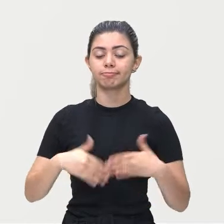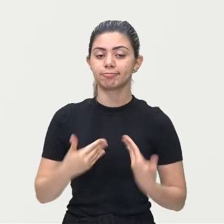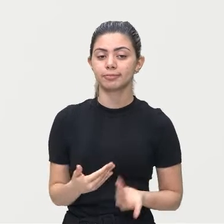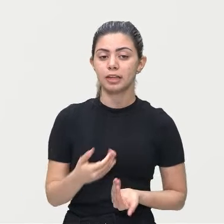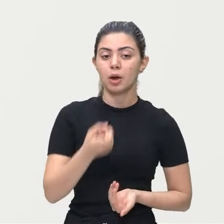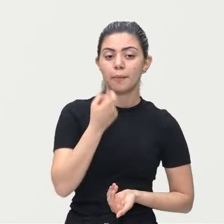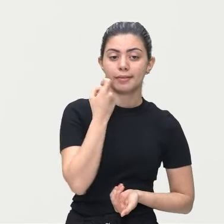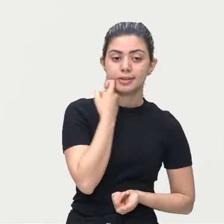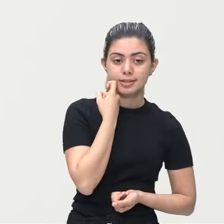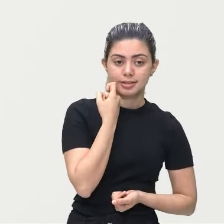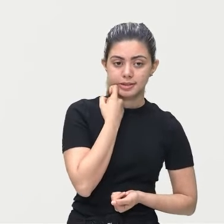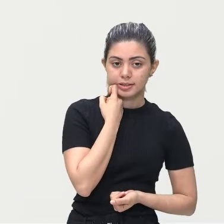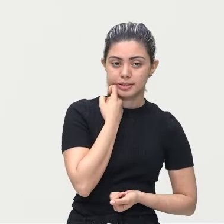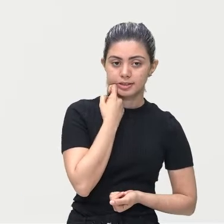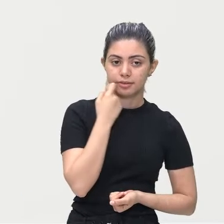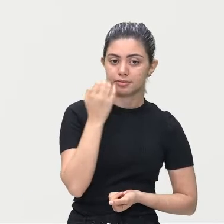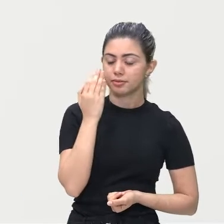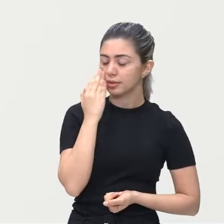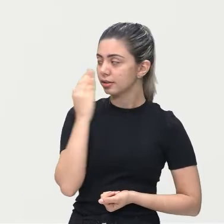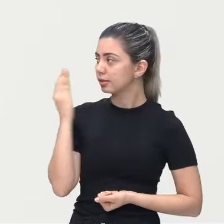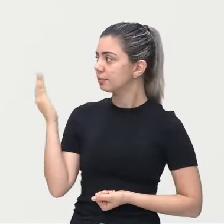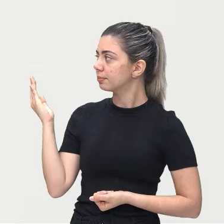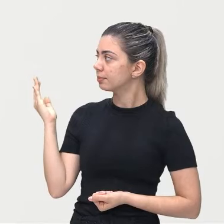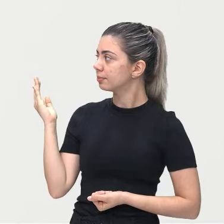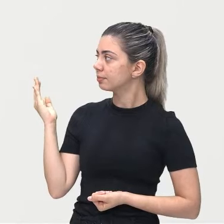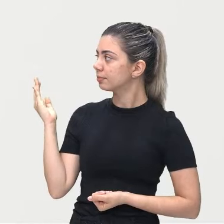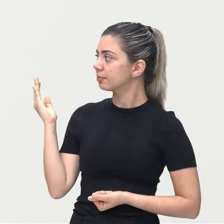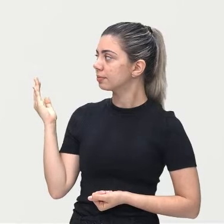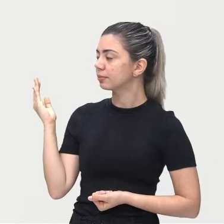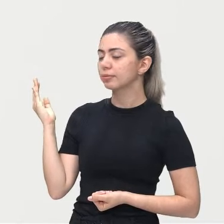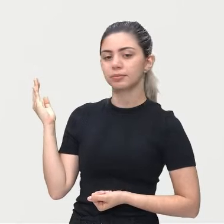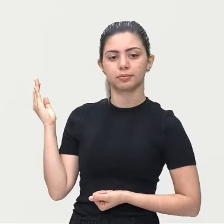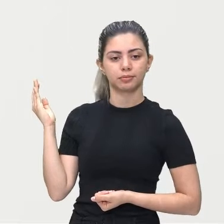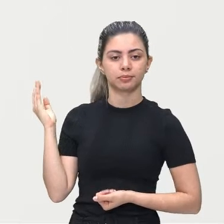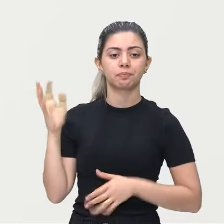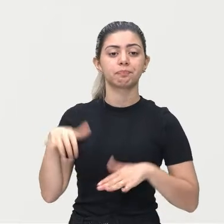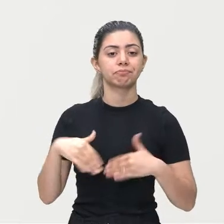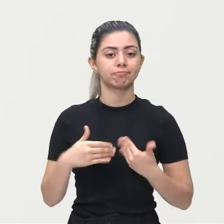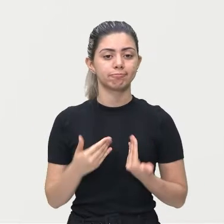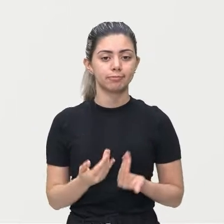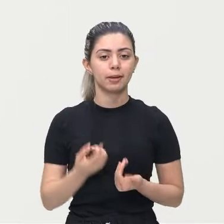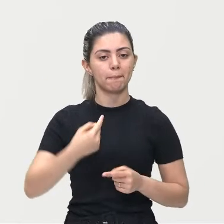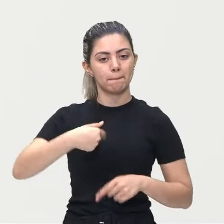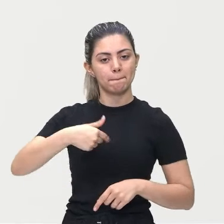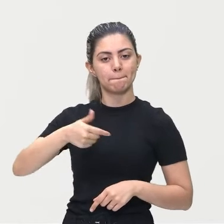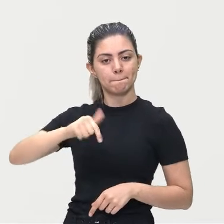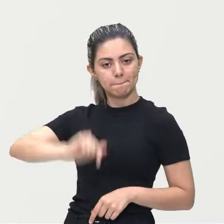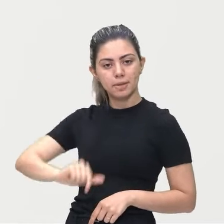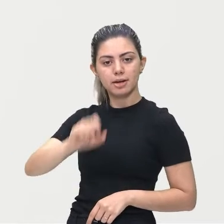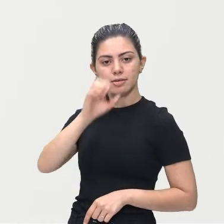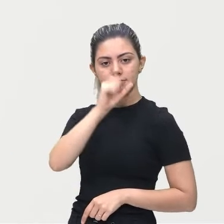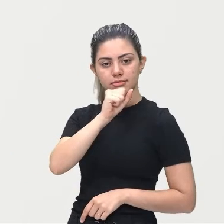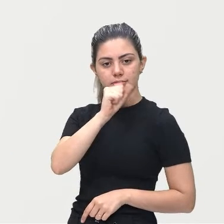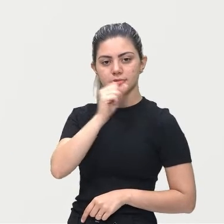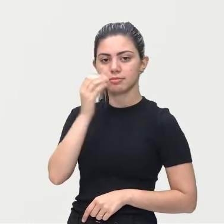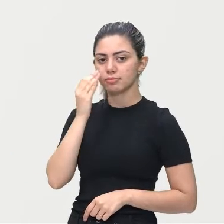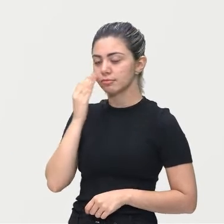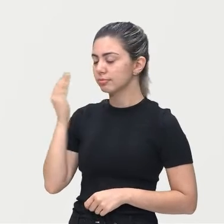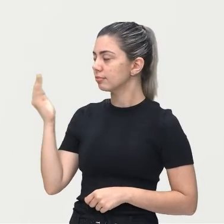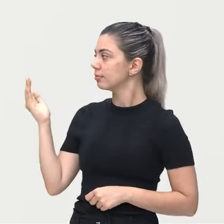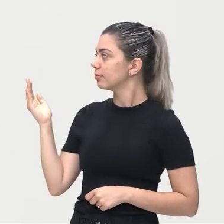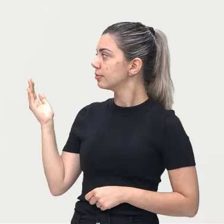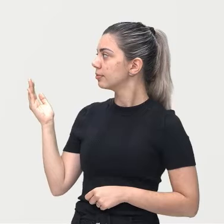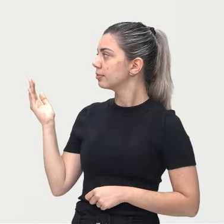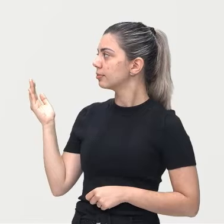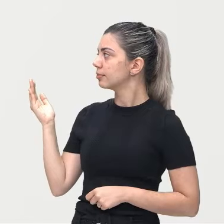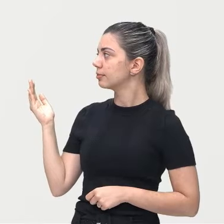da sexta-feira, olha, aqui a sexta-feira e aqui o